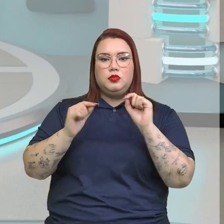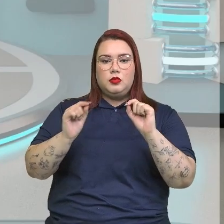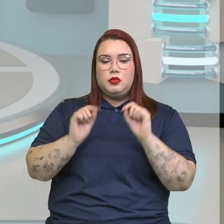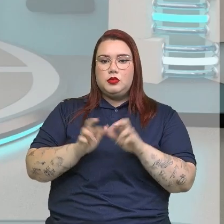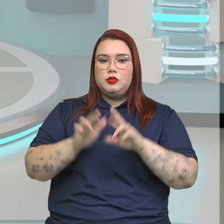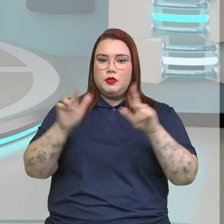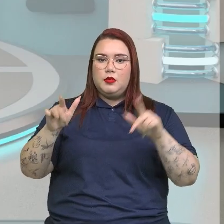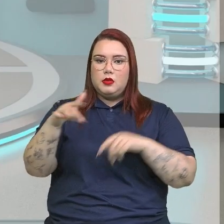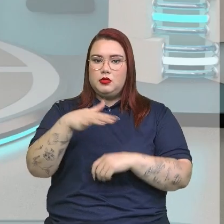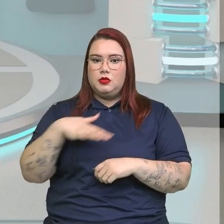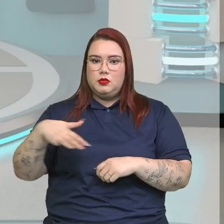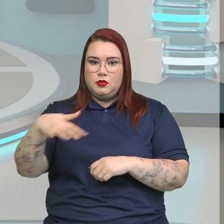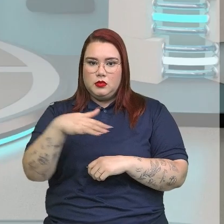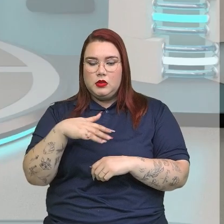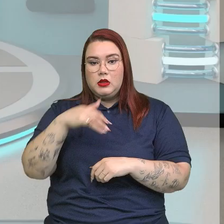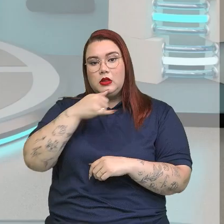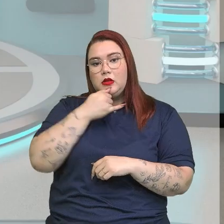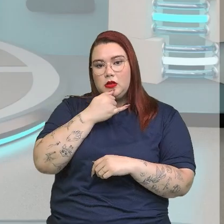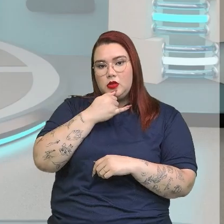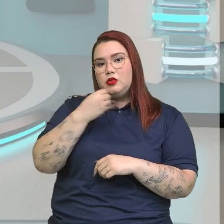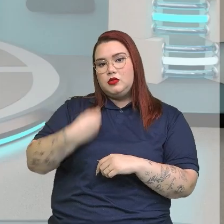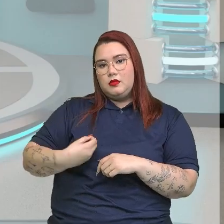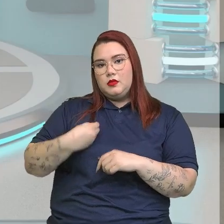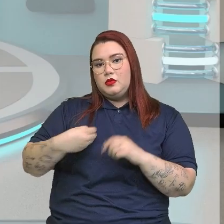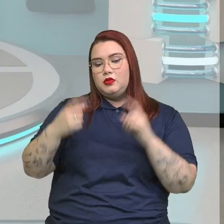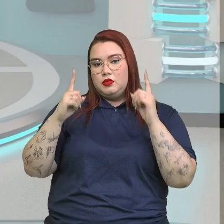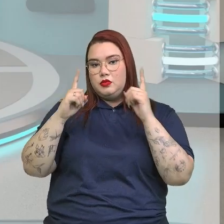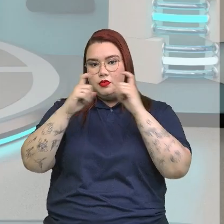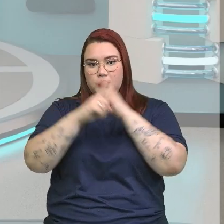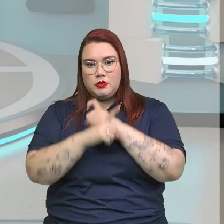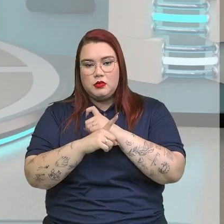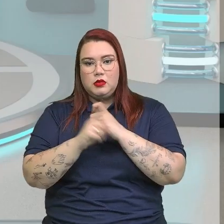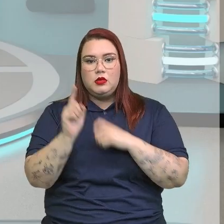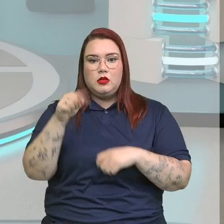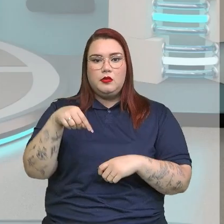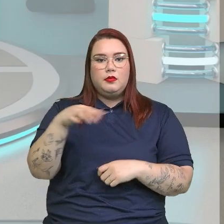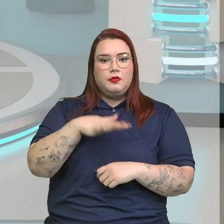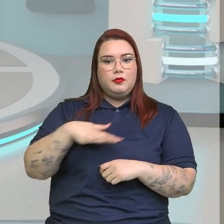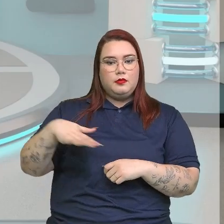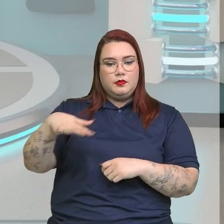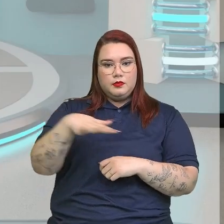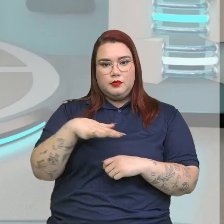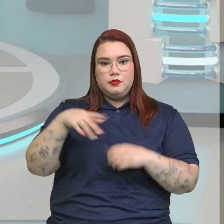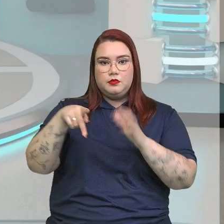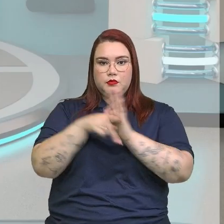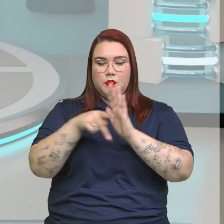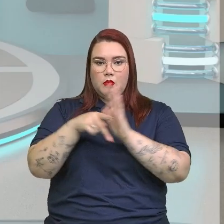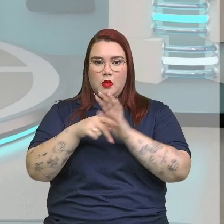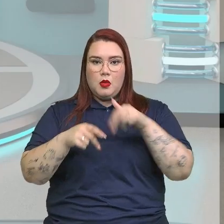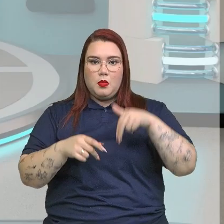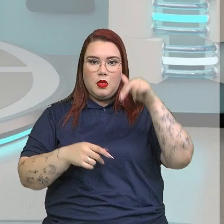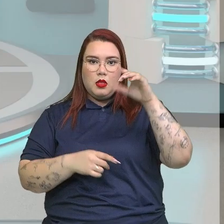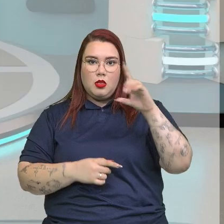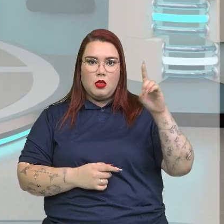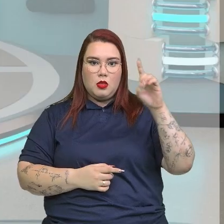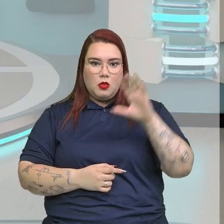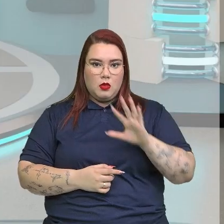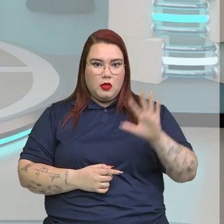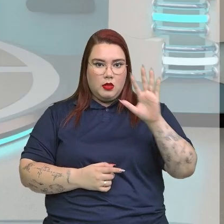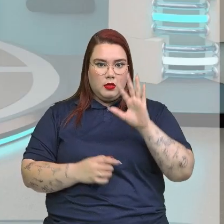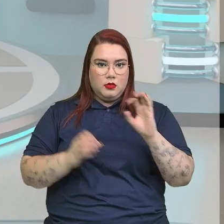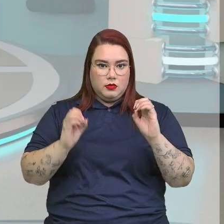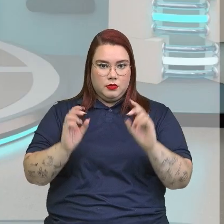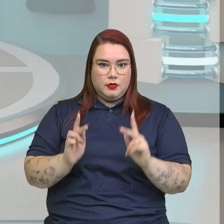diferente, um universo triste, com uma realidade bem difícil, que é justamente a realidade do sertão, certo? Já